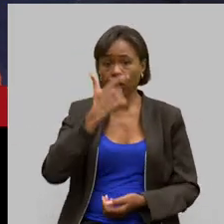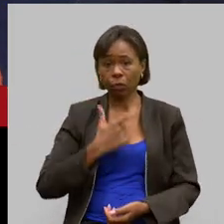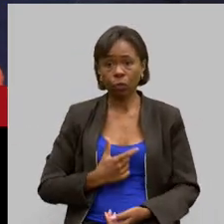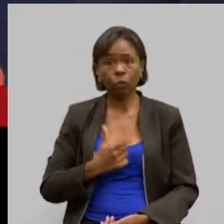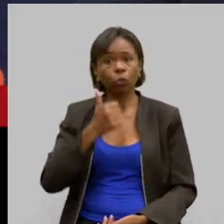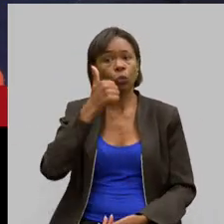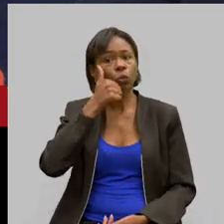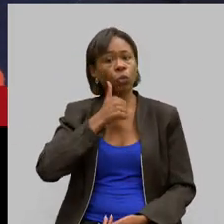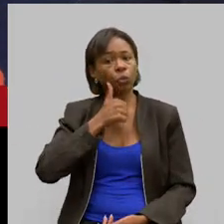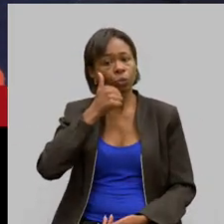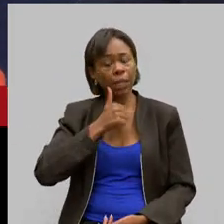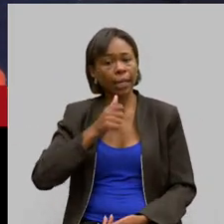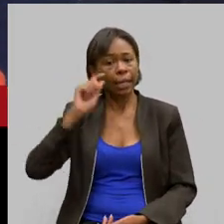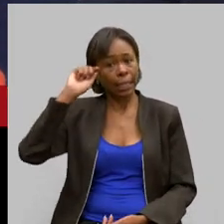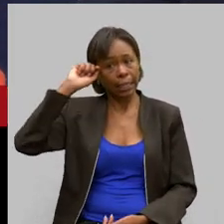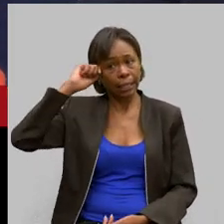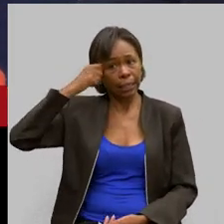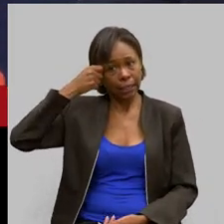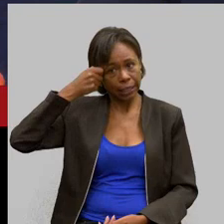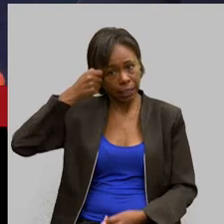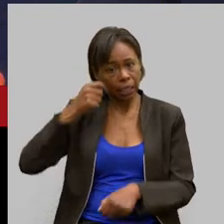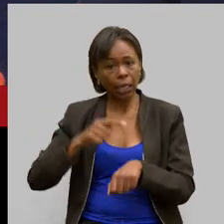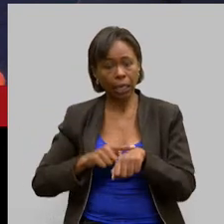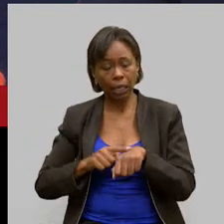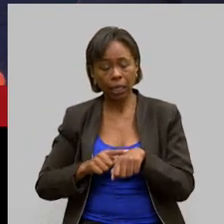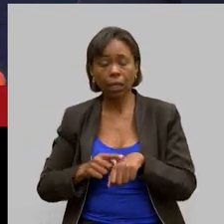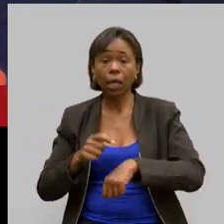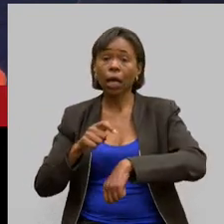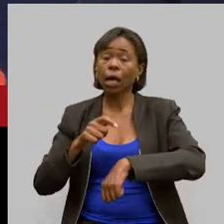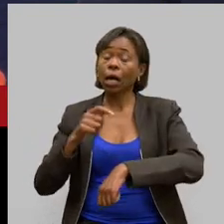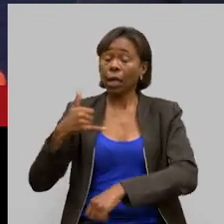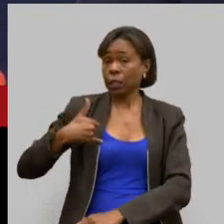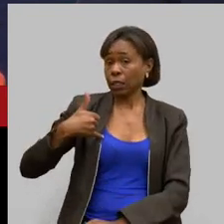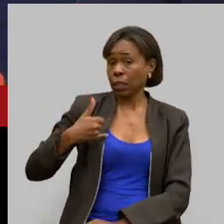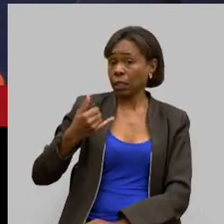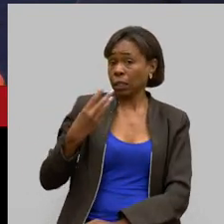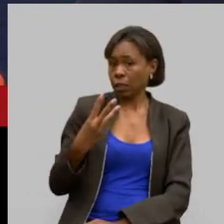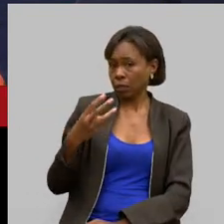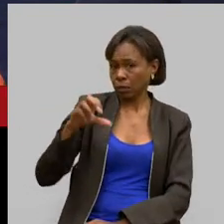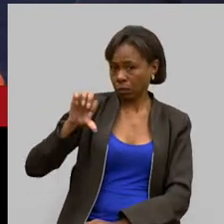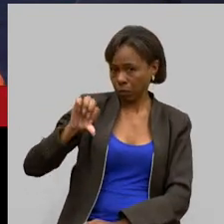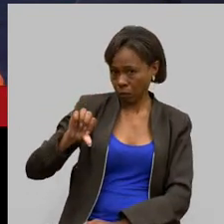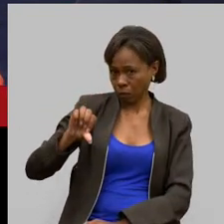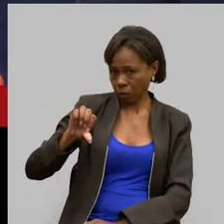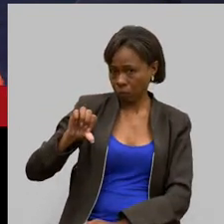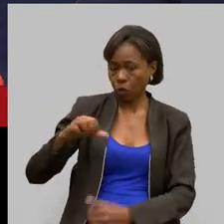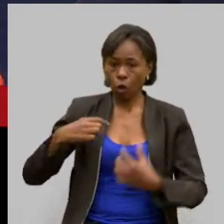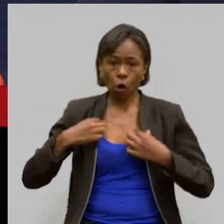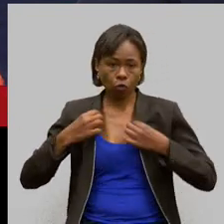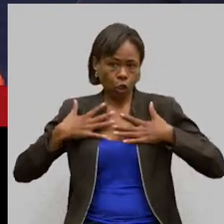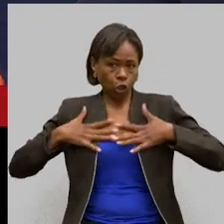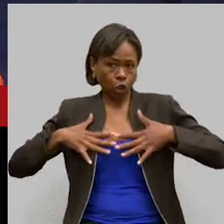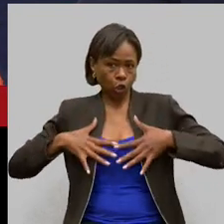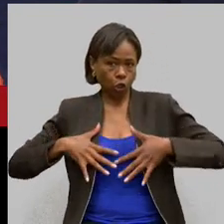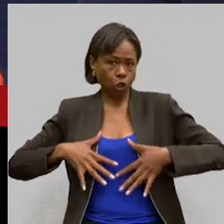mulher negra de 39 anos Uso um vestido em tonalidade cereja